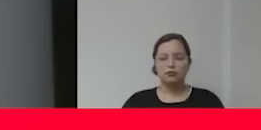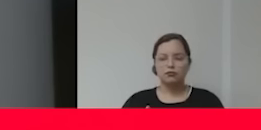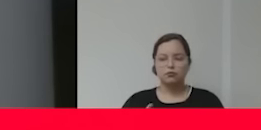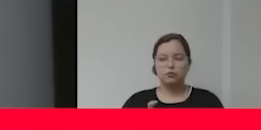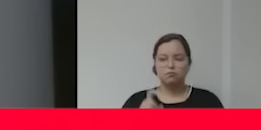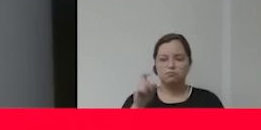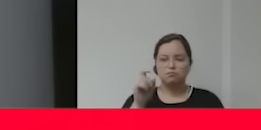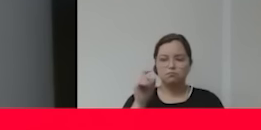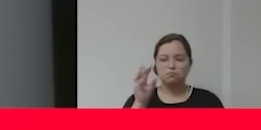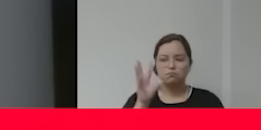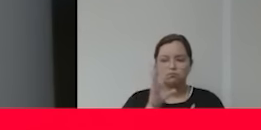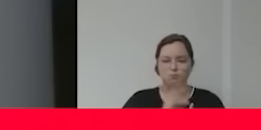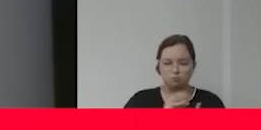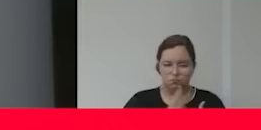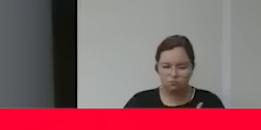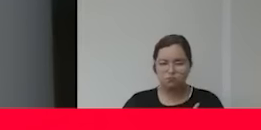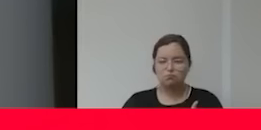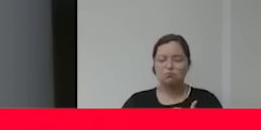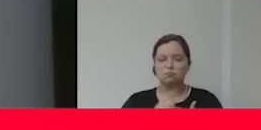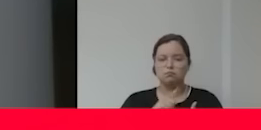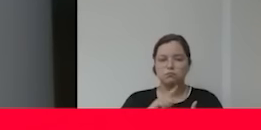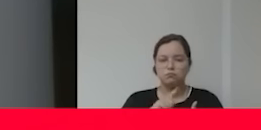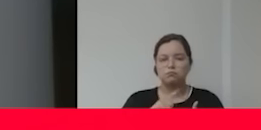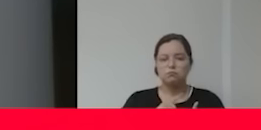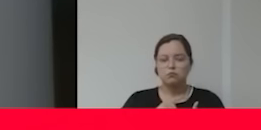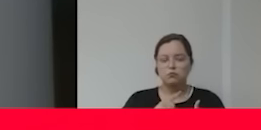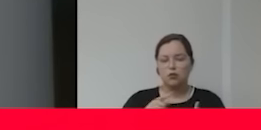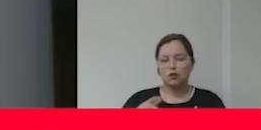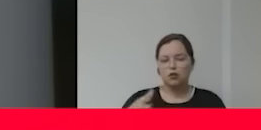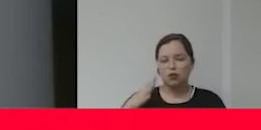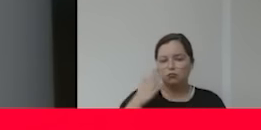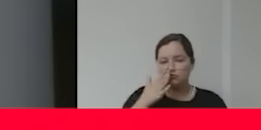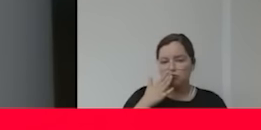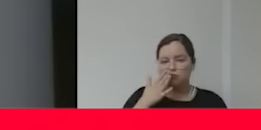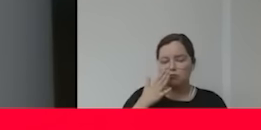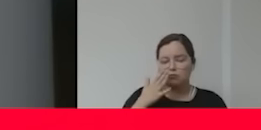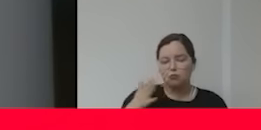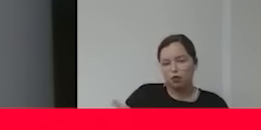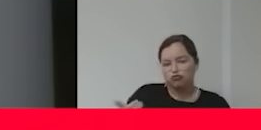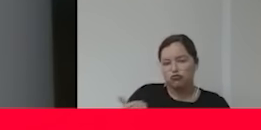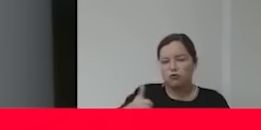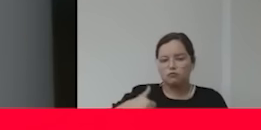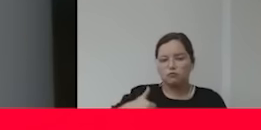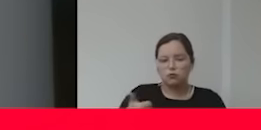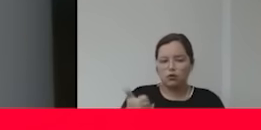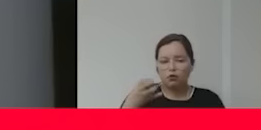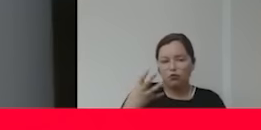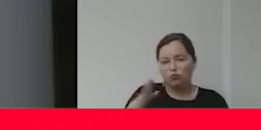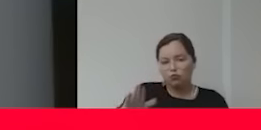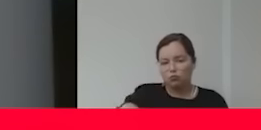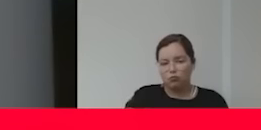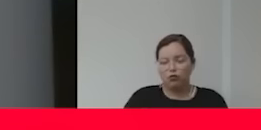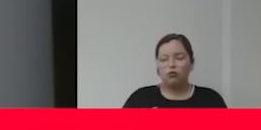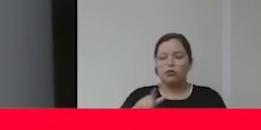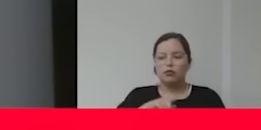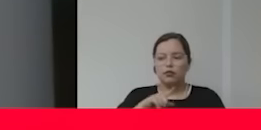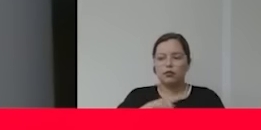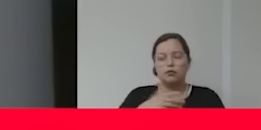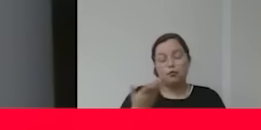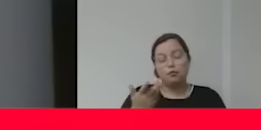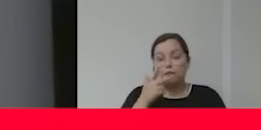14 anos. É porque ela é absoluta. E os fatos aqui, embora a gente não possa adentrar os fatos, parece que aqui se trata-se de uma pessoa